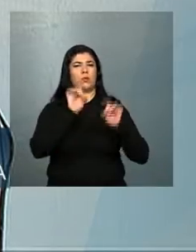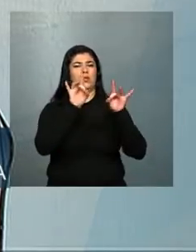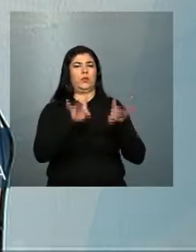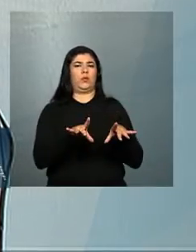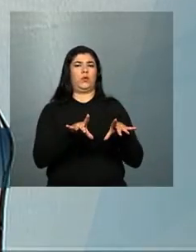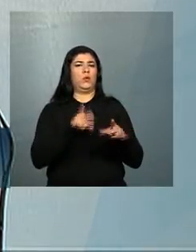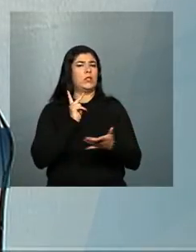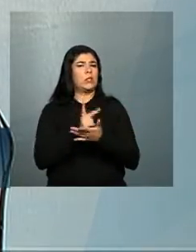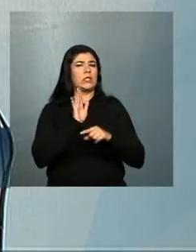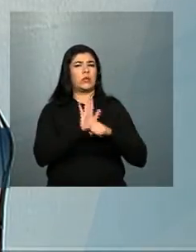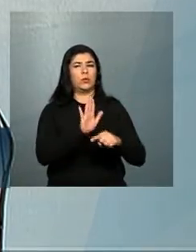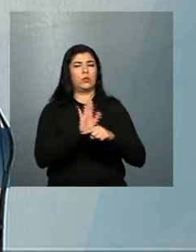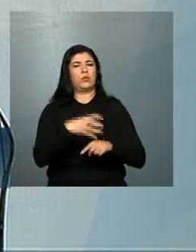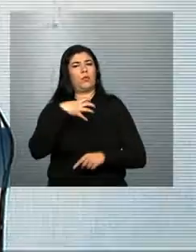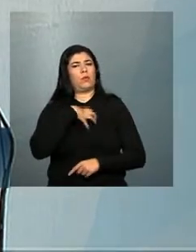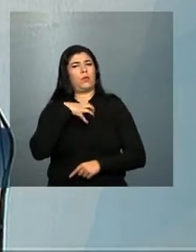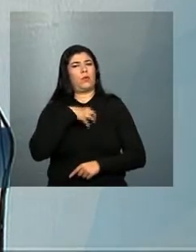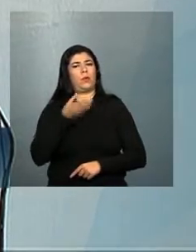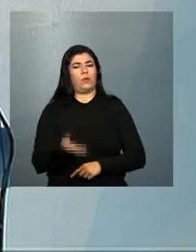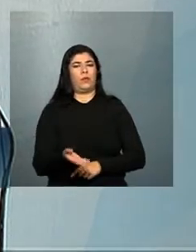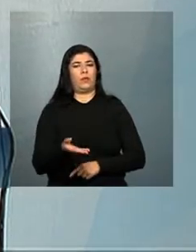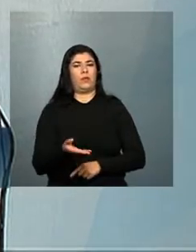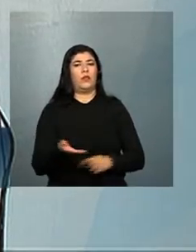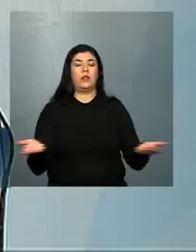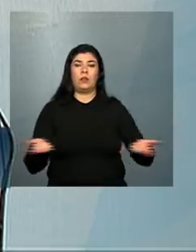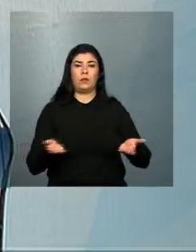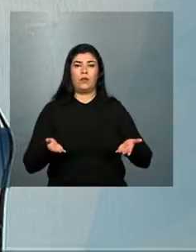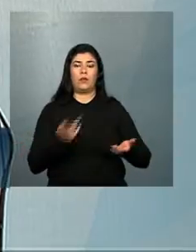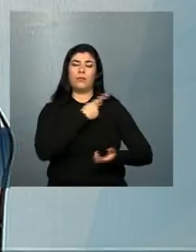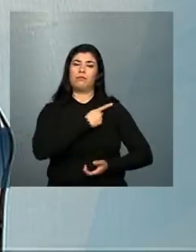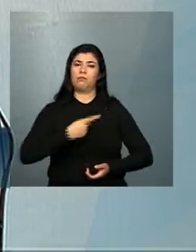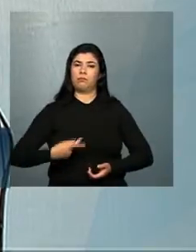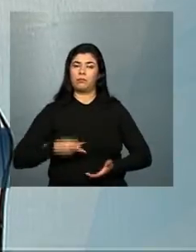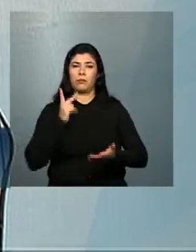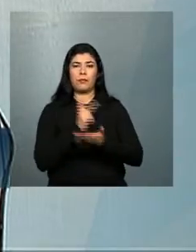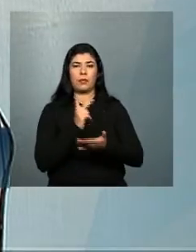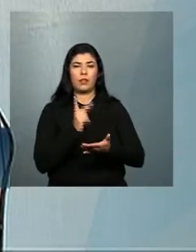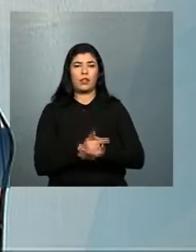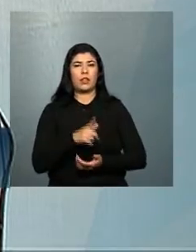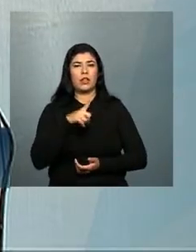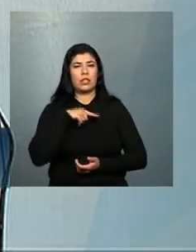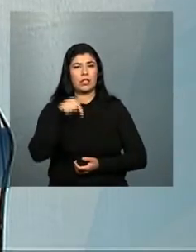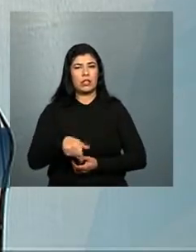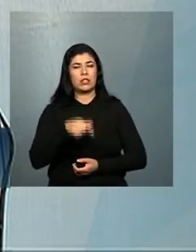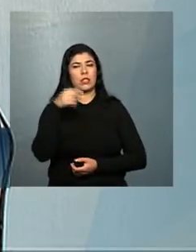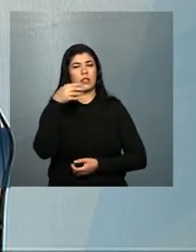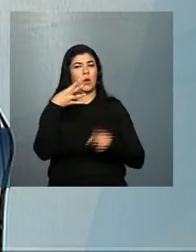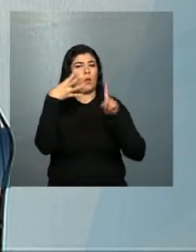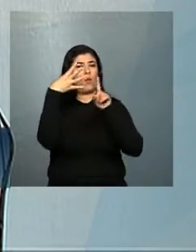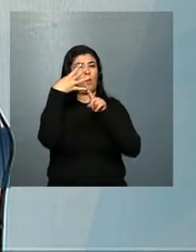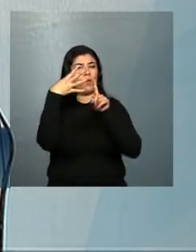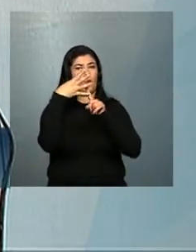baianas. E aqui, presidenta, apesar de ser a quarta população do